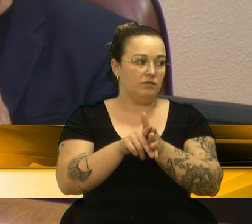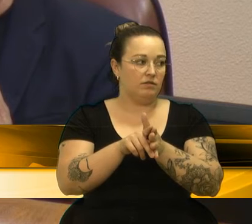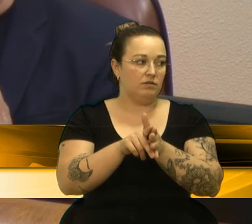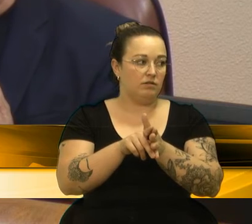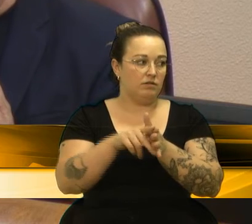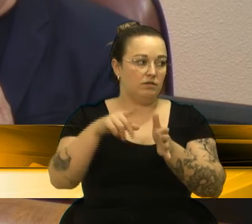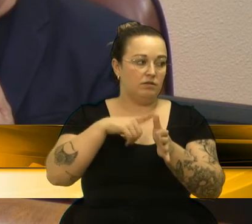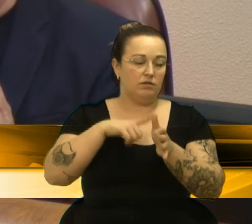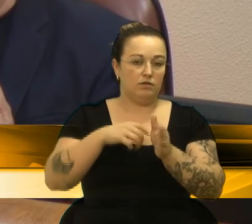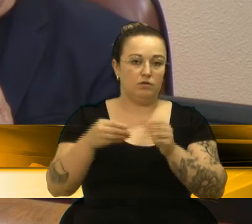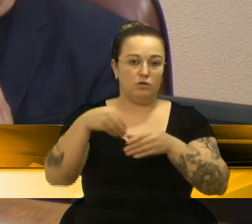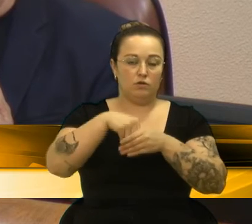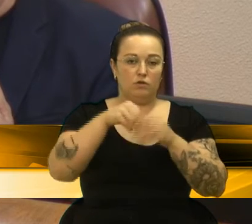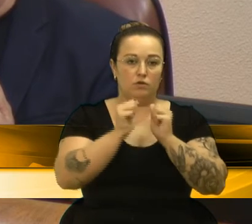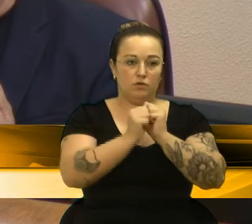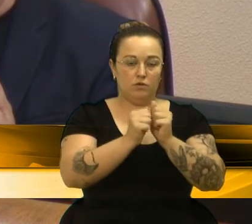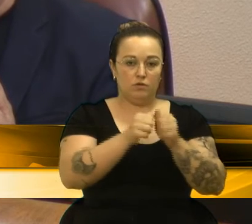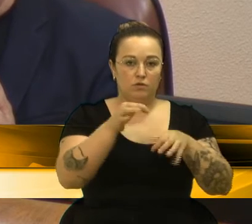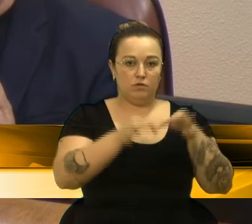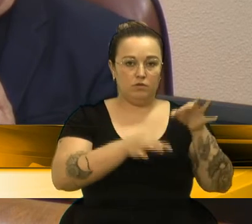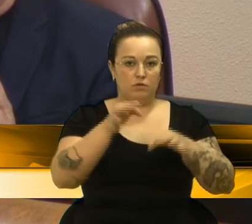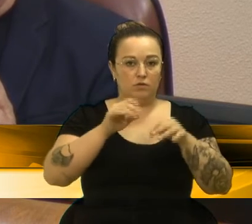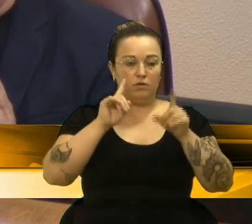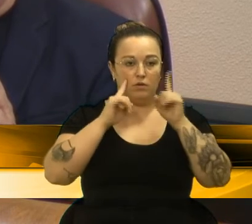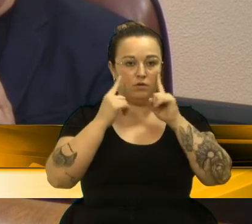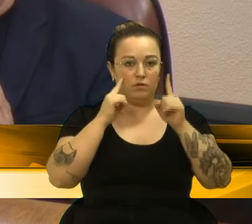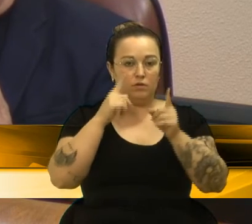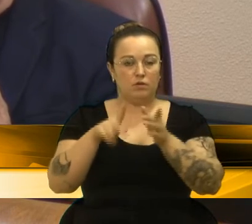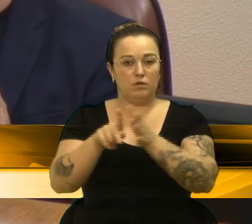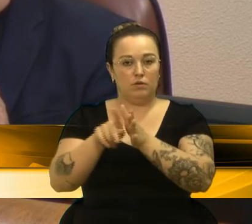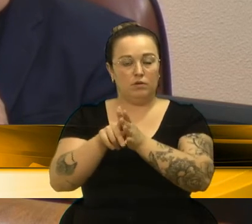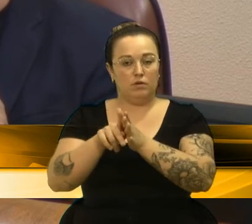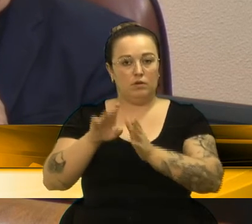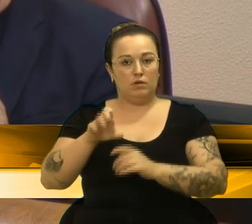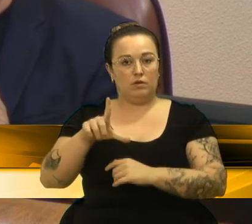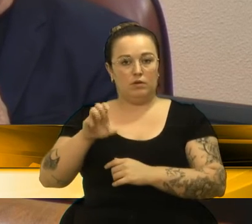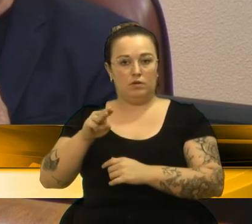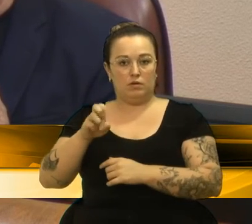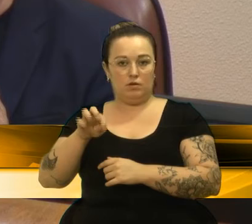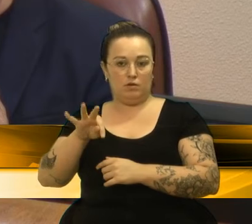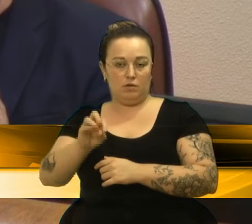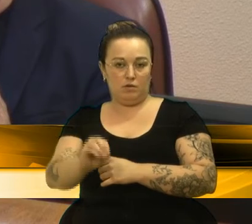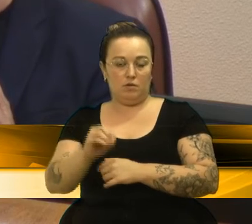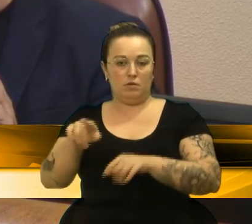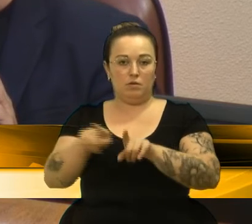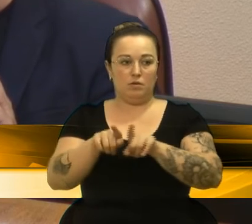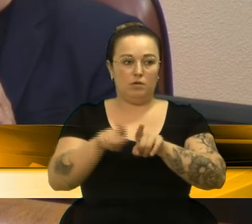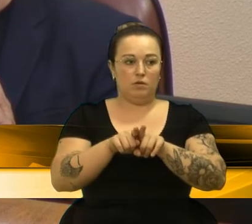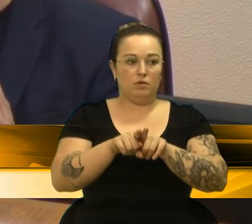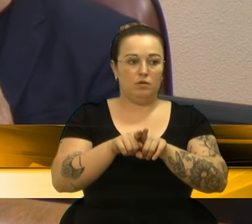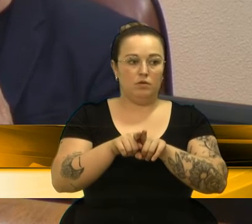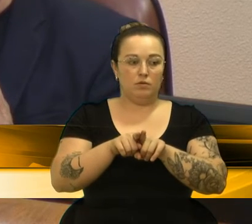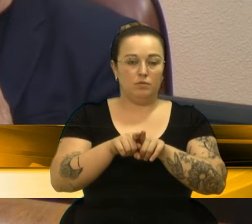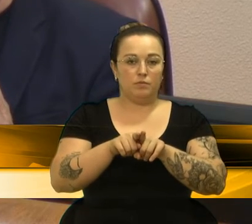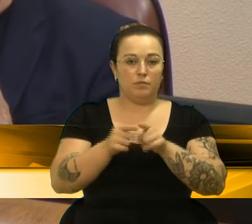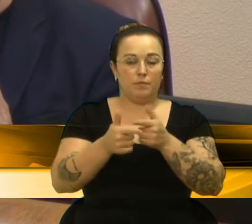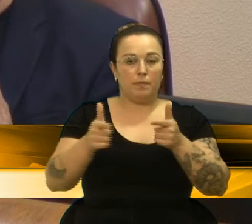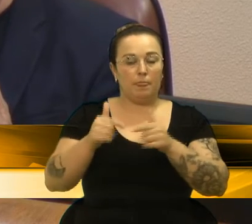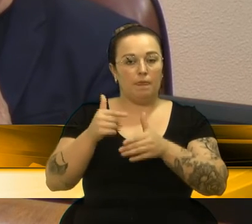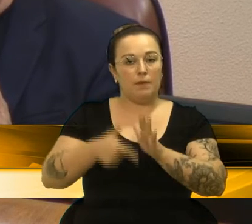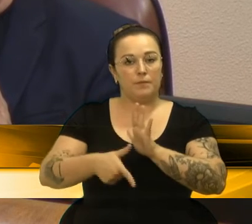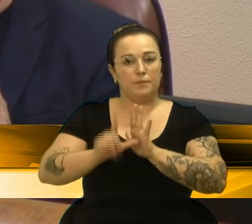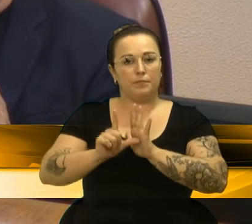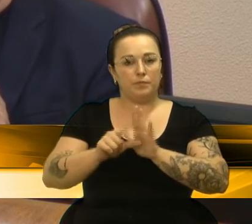antijuridicidade, bem como deve haver indícios de autoria devidamente demonstrados e elementos suficientes que comprovem a materialidade para que, desde a fase que antecede a